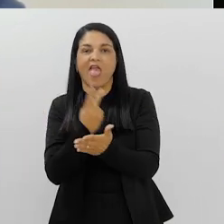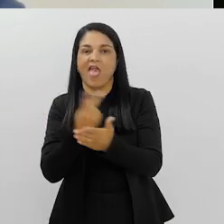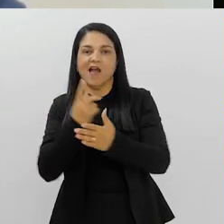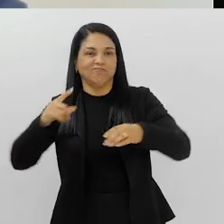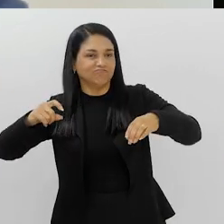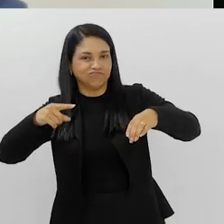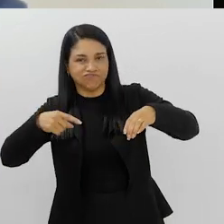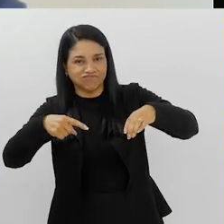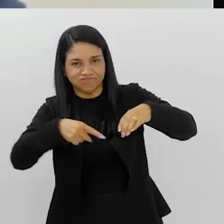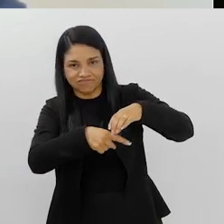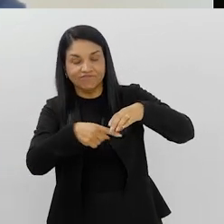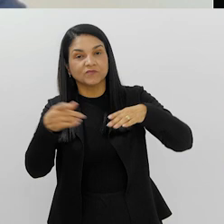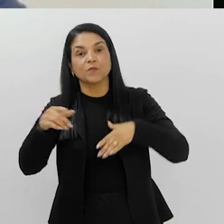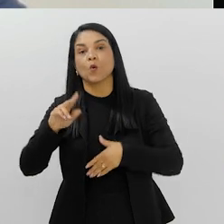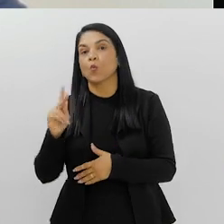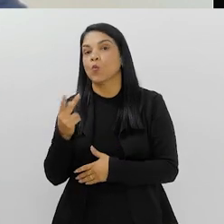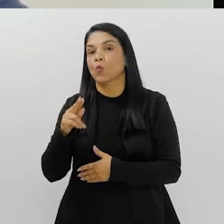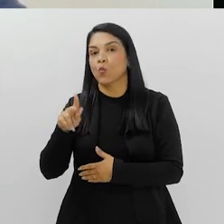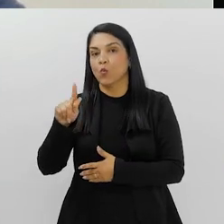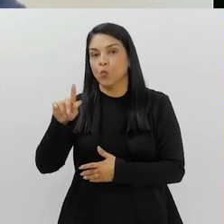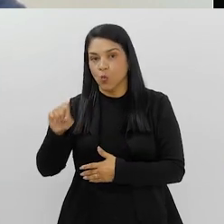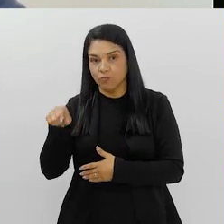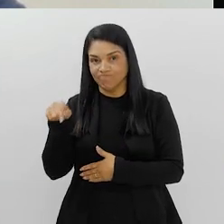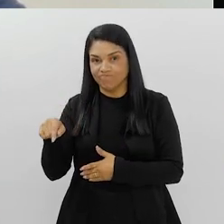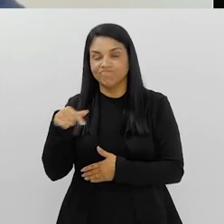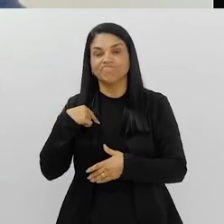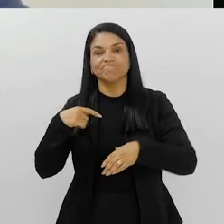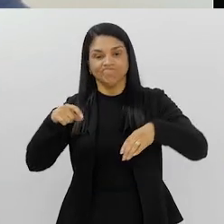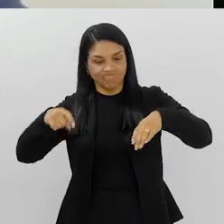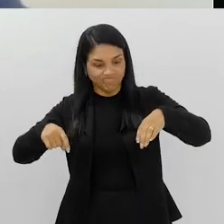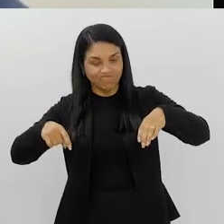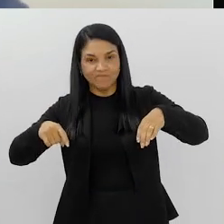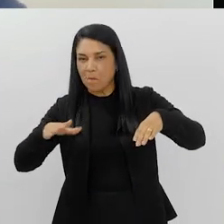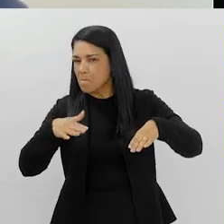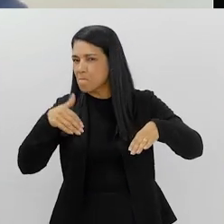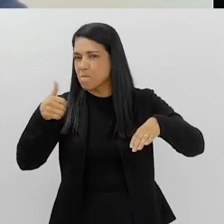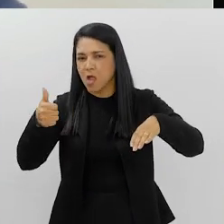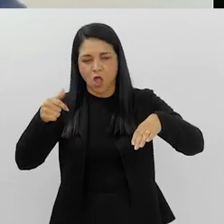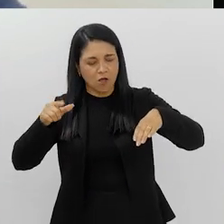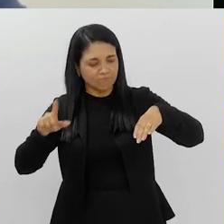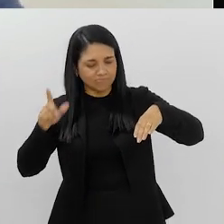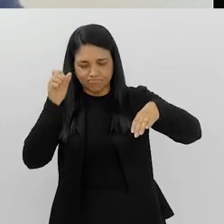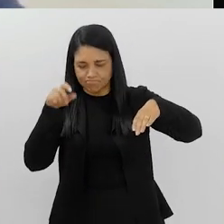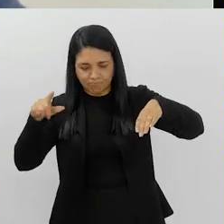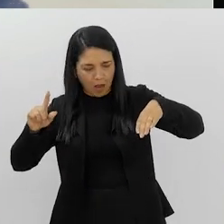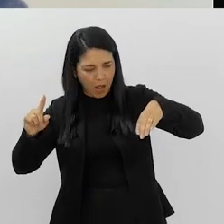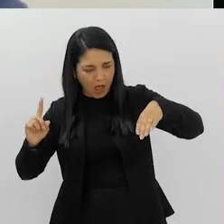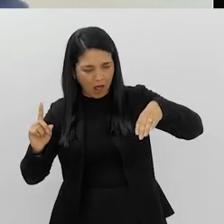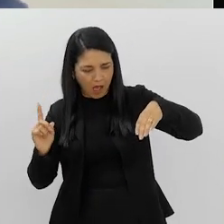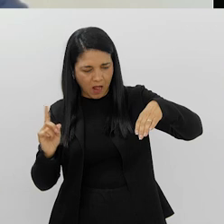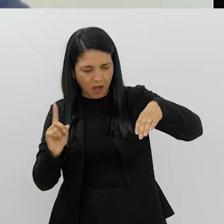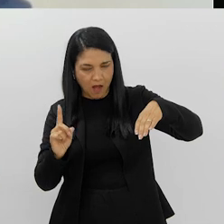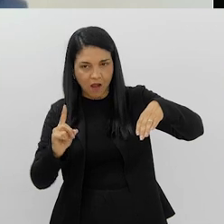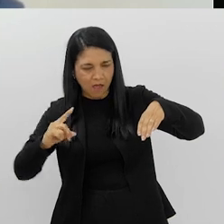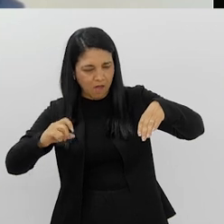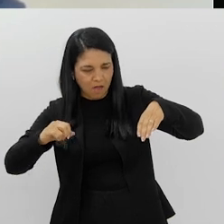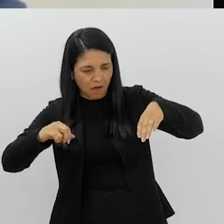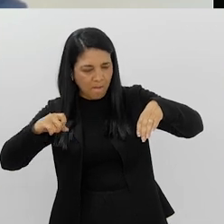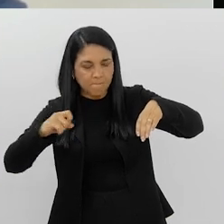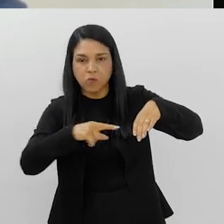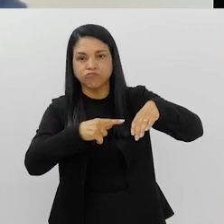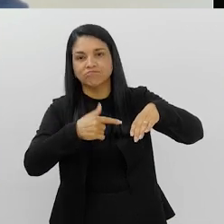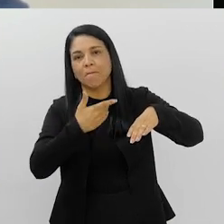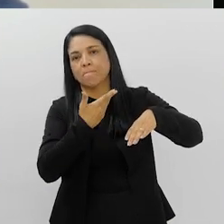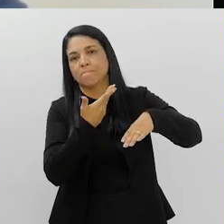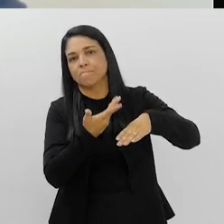Hugo Borges, um dos melhores batedores de bola parada que eu tenho, para mim, no futebol brasileiro, porque eu acompanho o dia a dia dele, e foi lá e perdeu